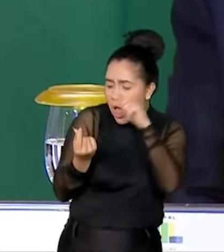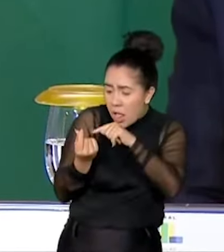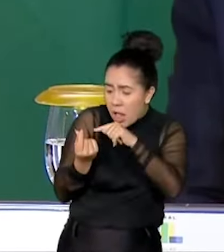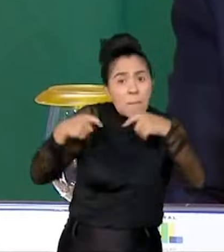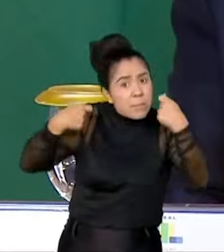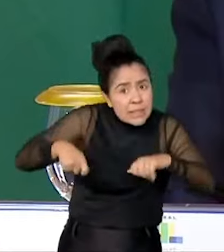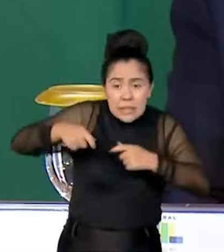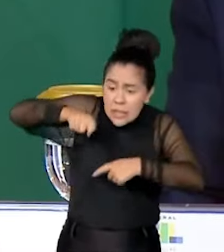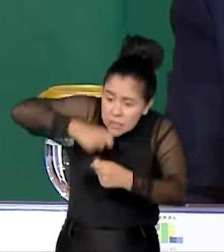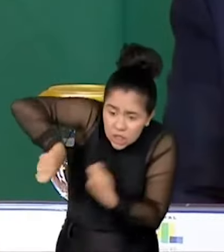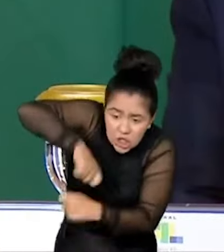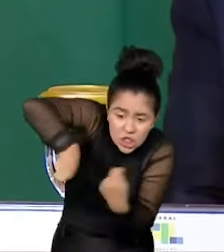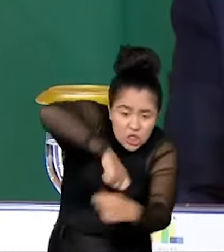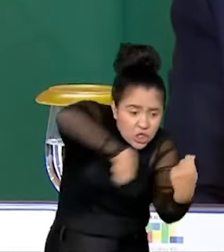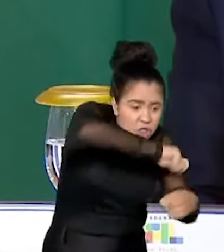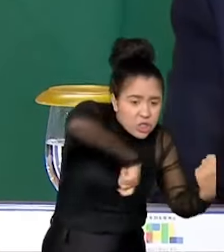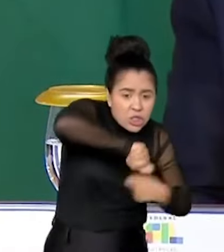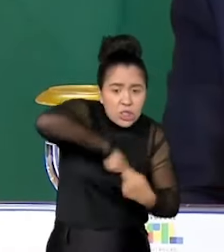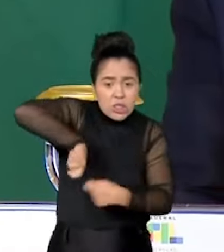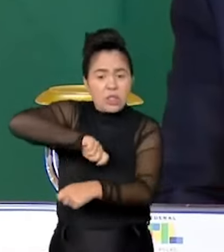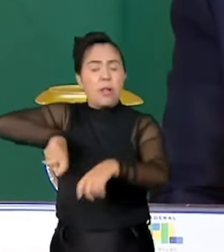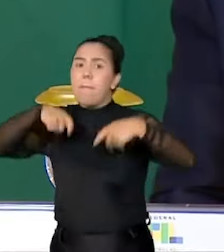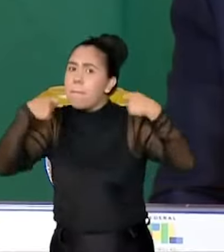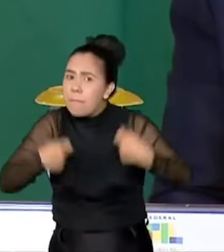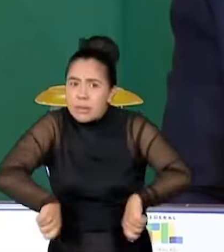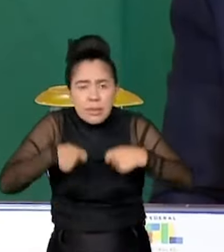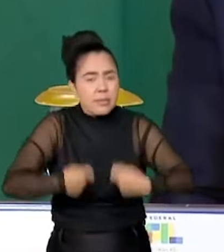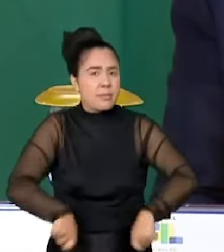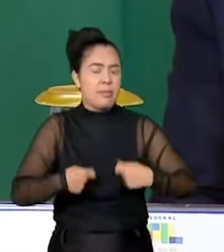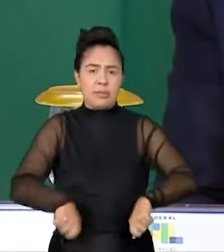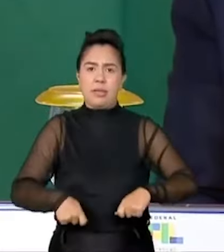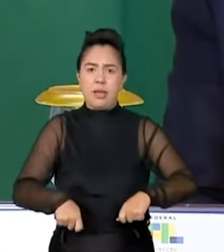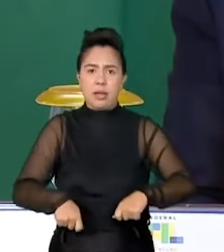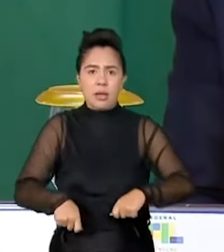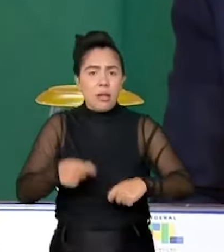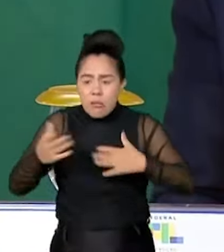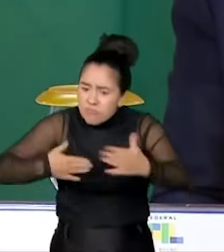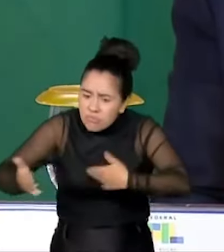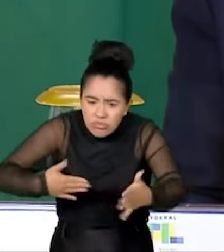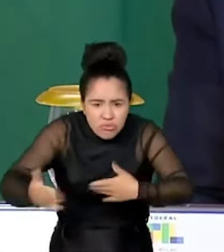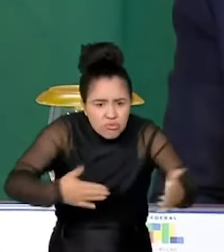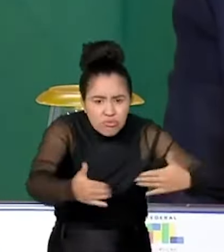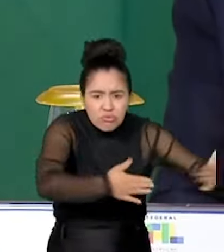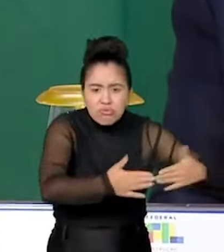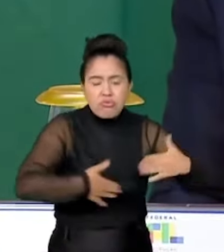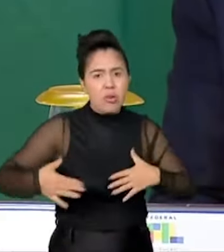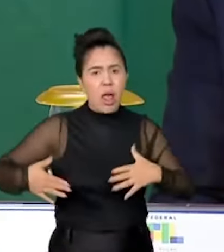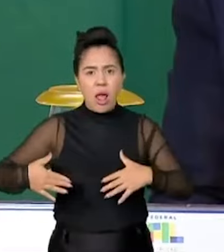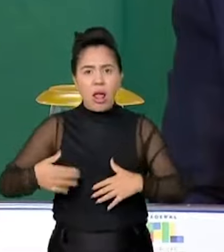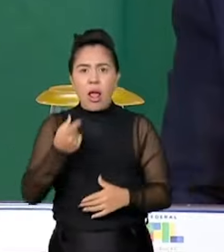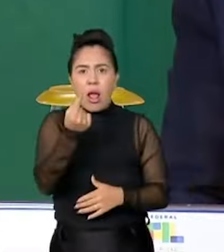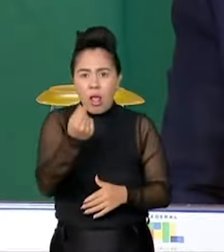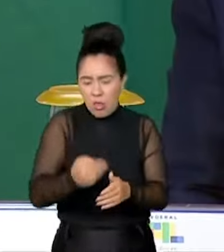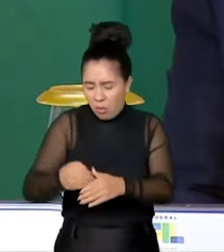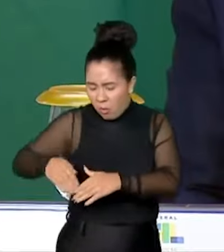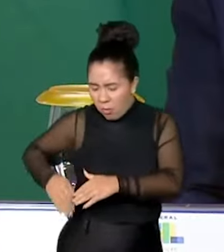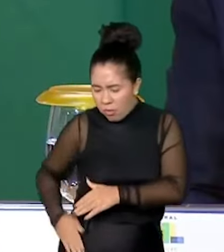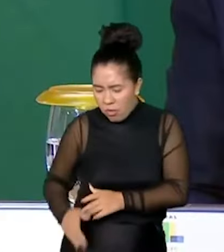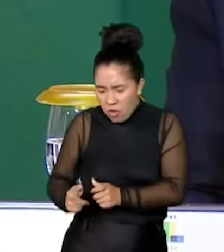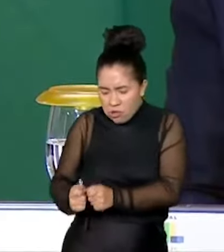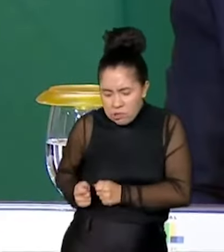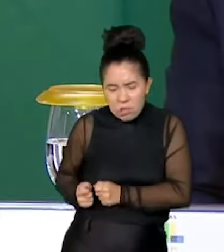girar. O dinheiro tem que circular. O dinheiro não pode ficar parado na mão de pouca